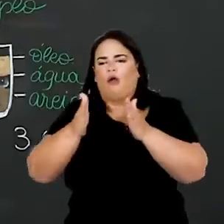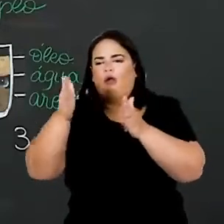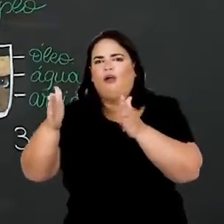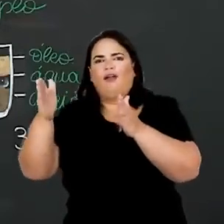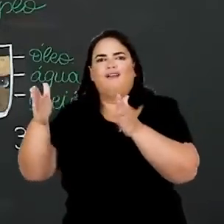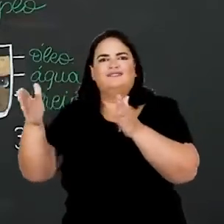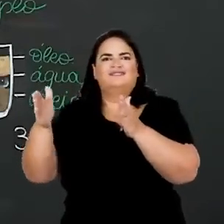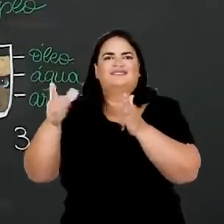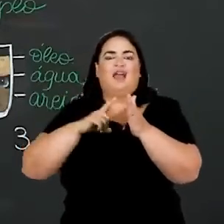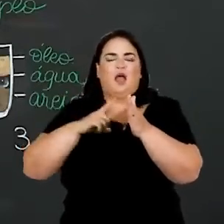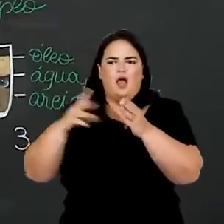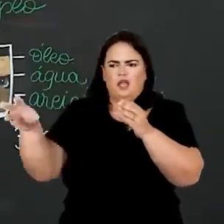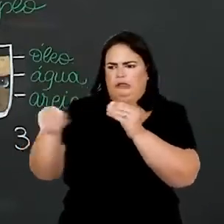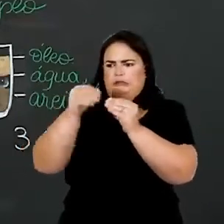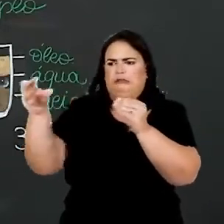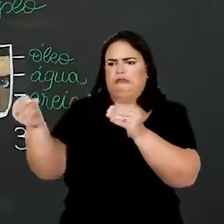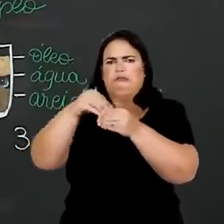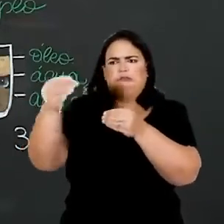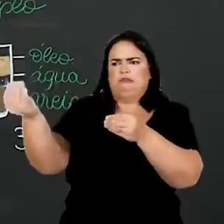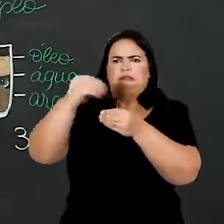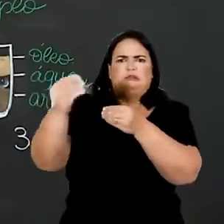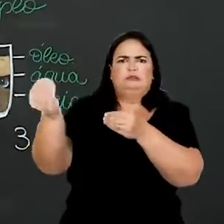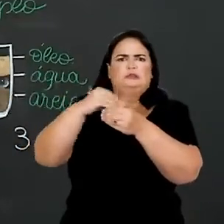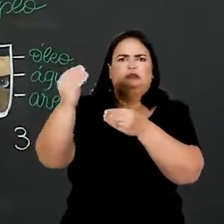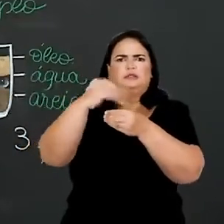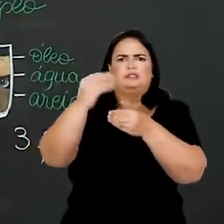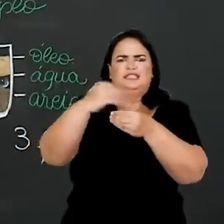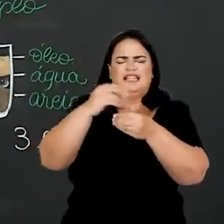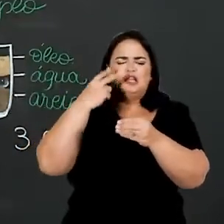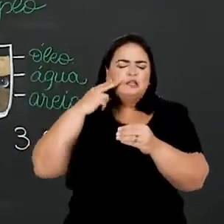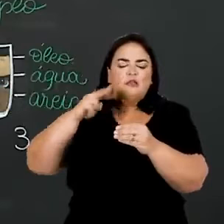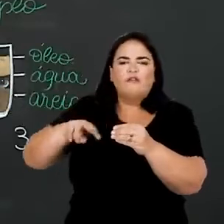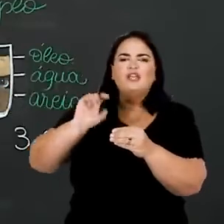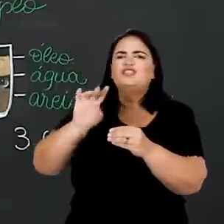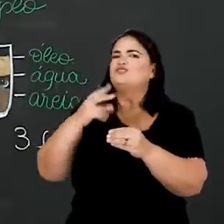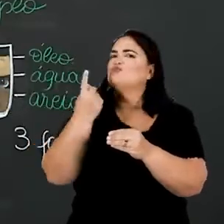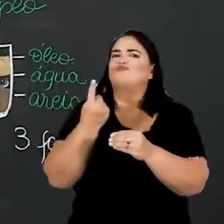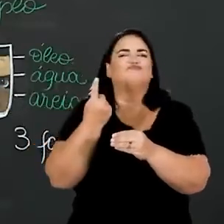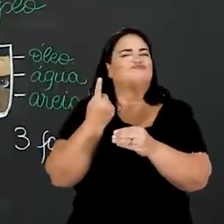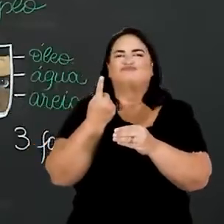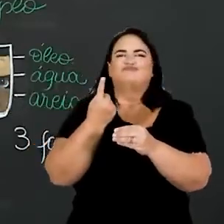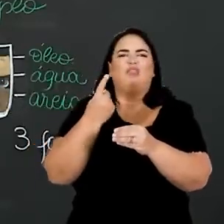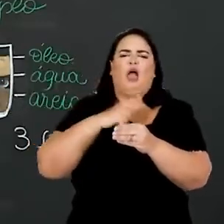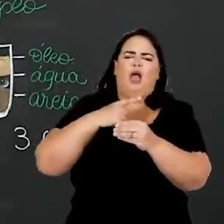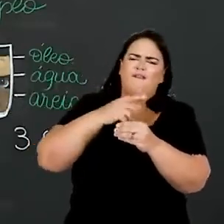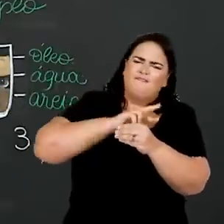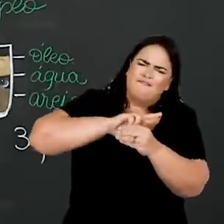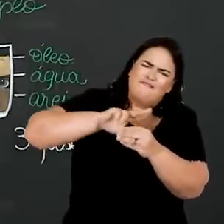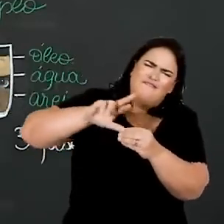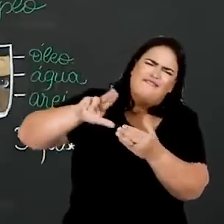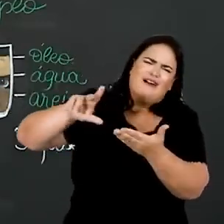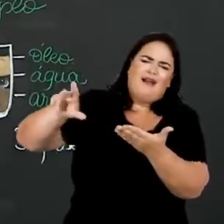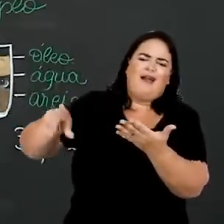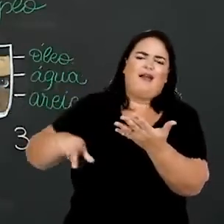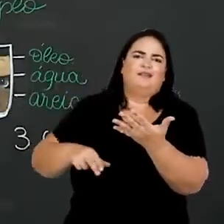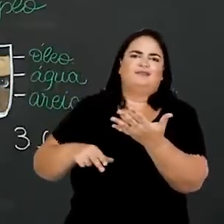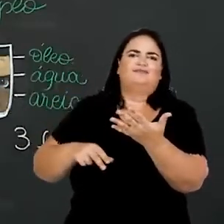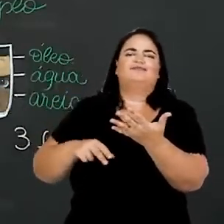a mistura heterogênea, ela não vai ter uma única fase, uma única aparência. Ela pode ter várias fases.